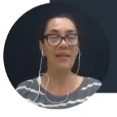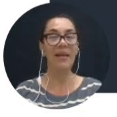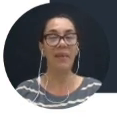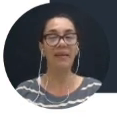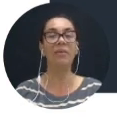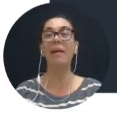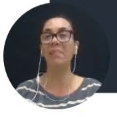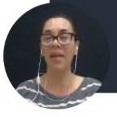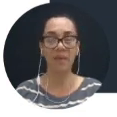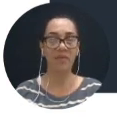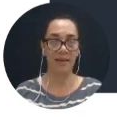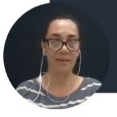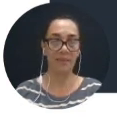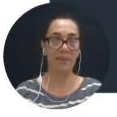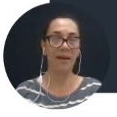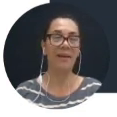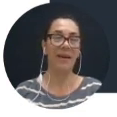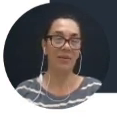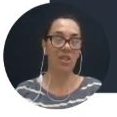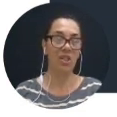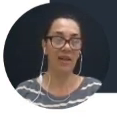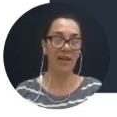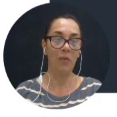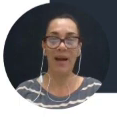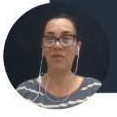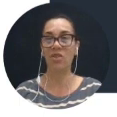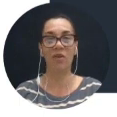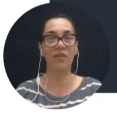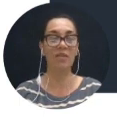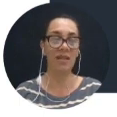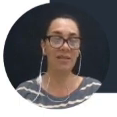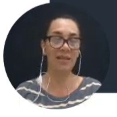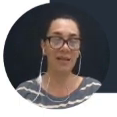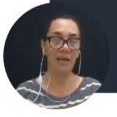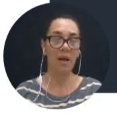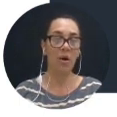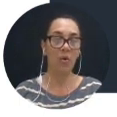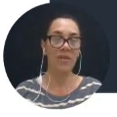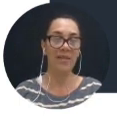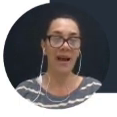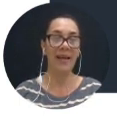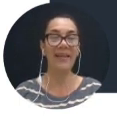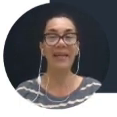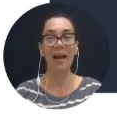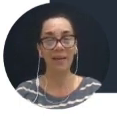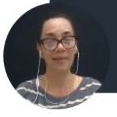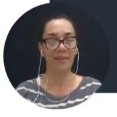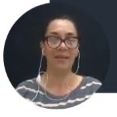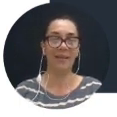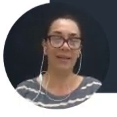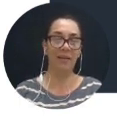e hipersegmentam na mesma frase, tá? Então a gente tem aqui o Marcos, de 9 anos, que diz assim: